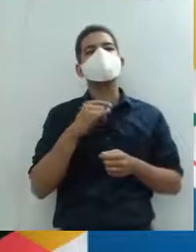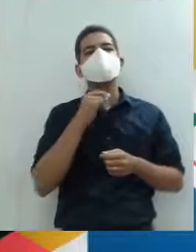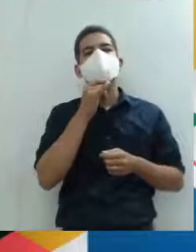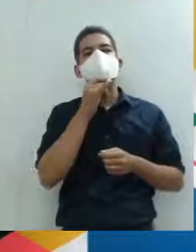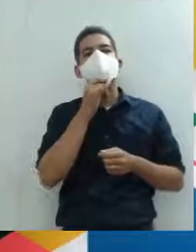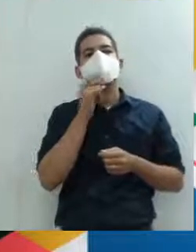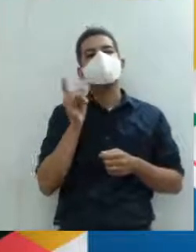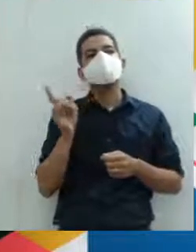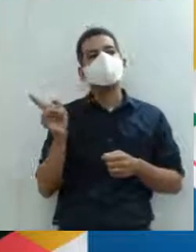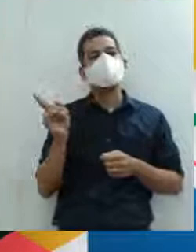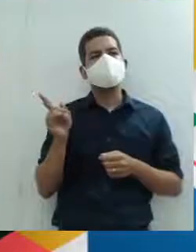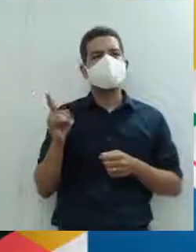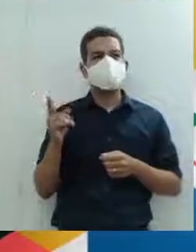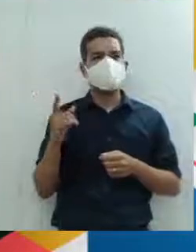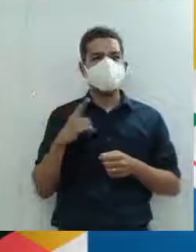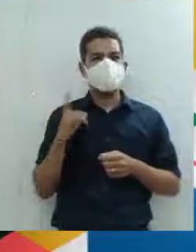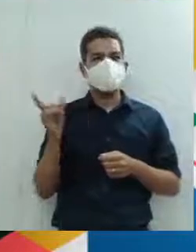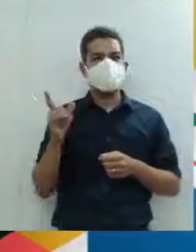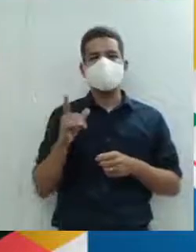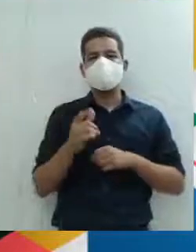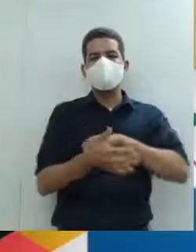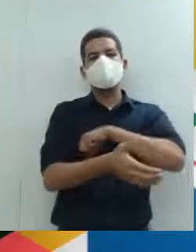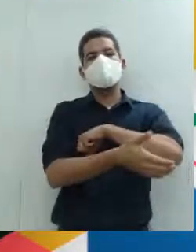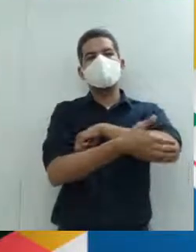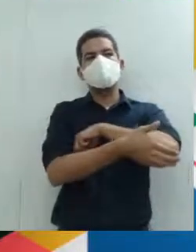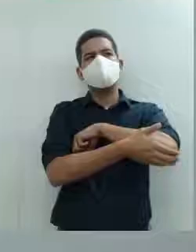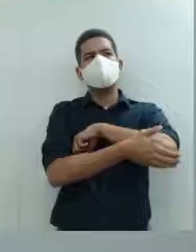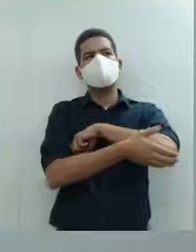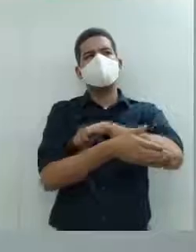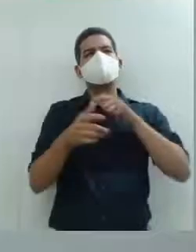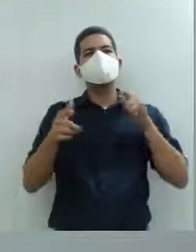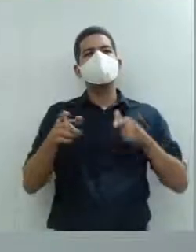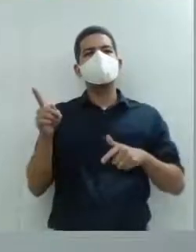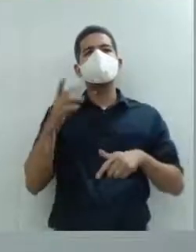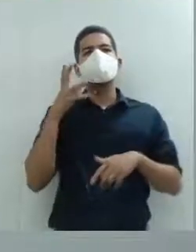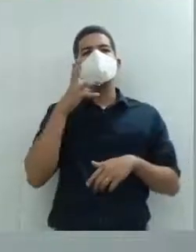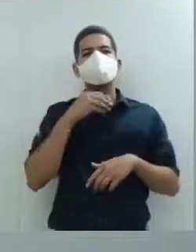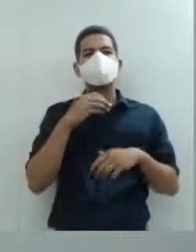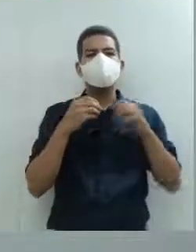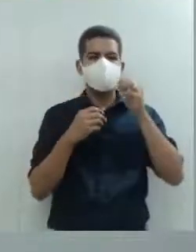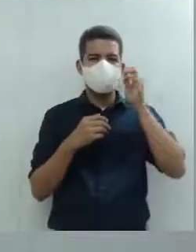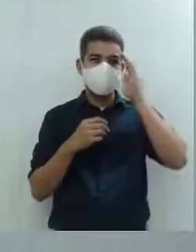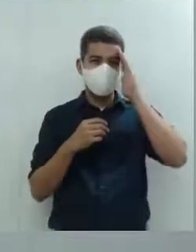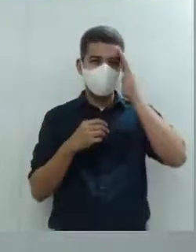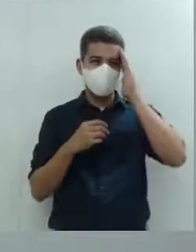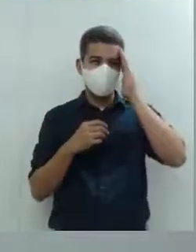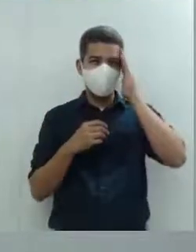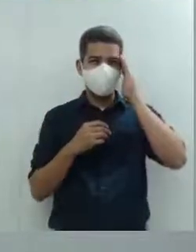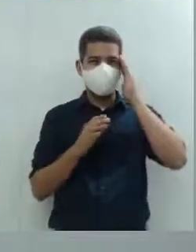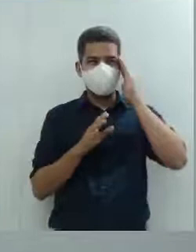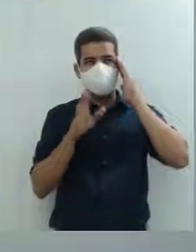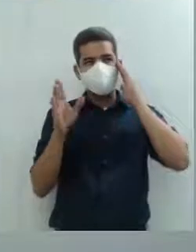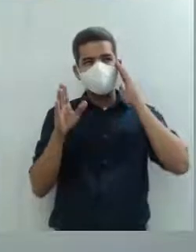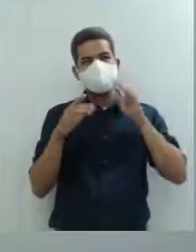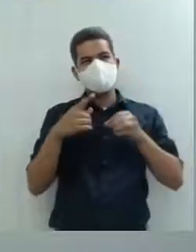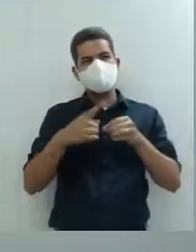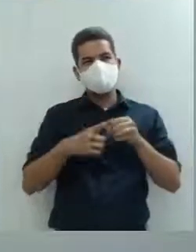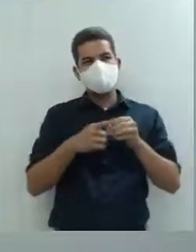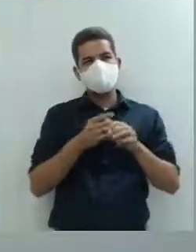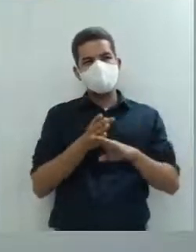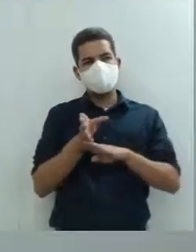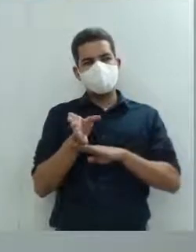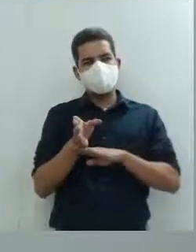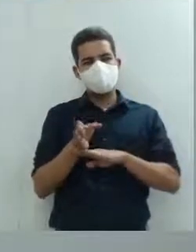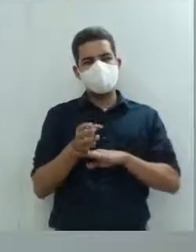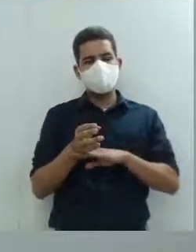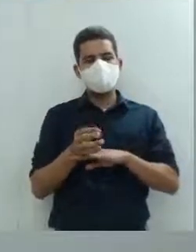uma figura representativa. Olha o meu Cabo de Santo Agostinho no litoral, ali bem úmido, verde, né, molhado e tal. E à medida que eu vou indo para o interior, eu vou ter aquele ambiente